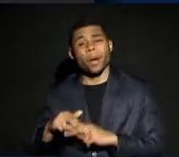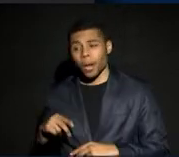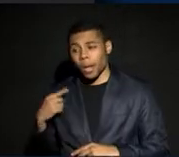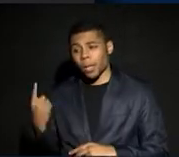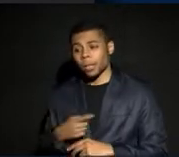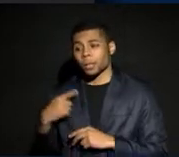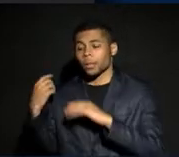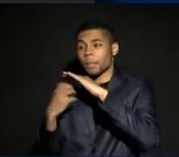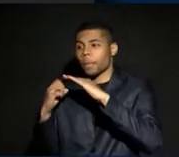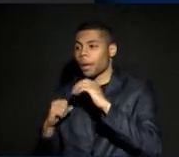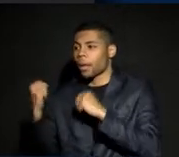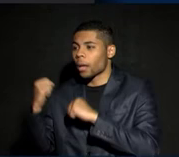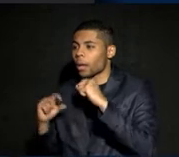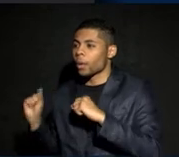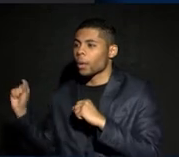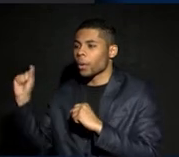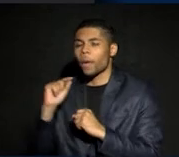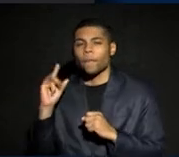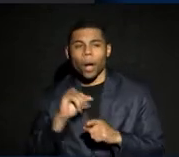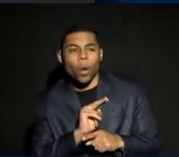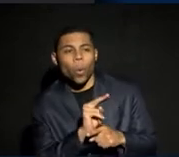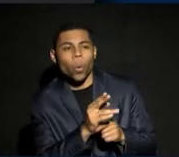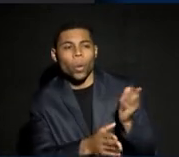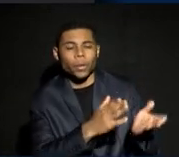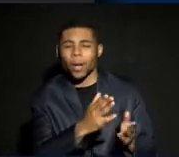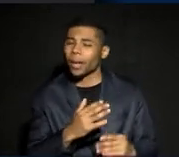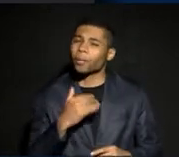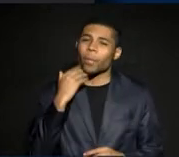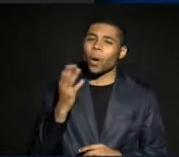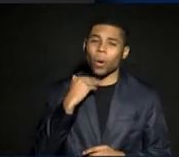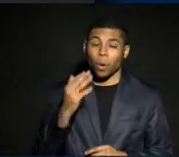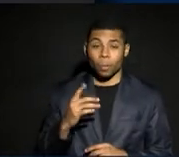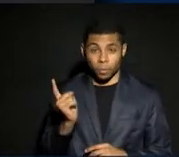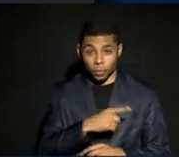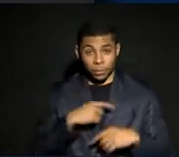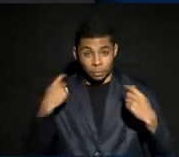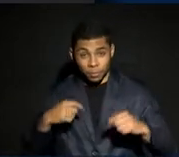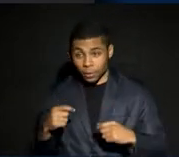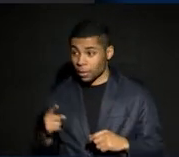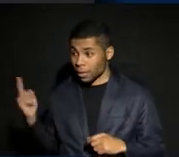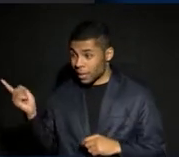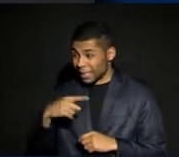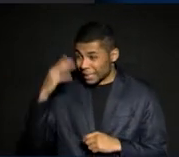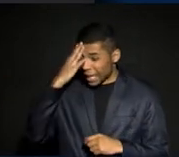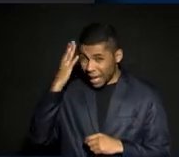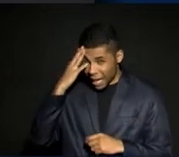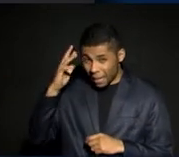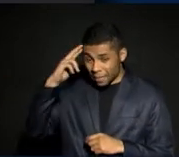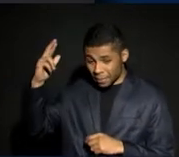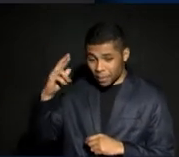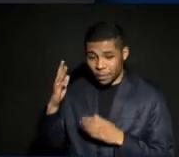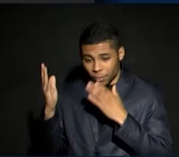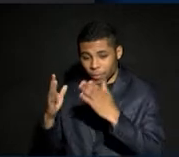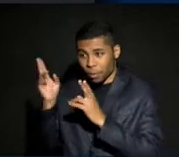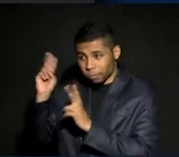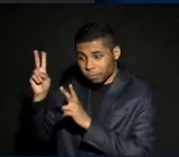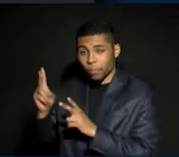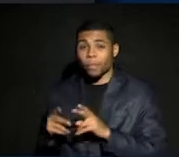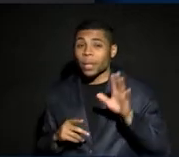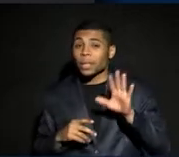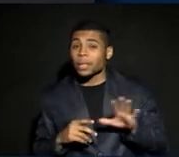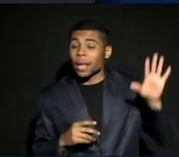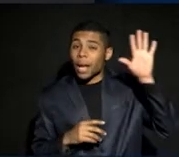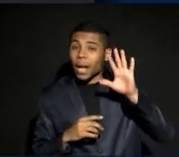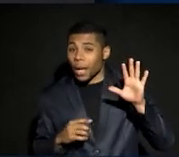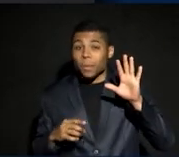cuidar. Não tem como cuidar. A gente tem que deixar o mercado cuidar do que ele sabe. E o Estado tem que cuidar